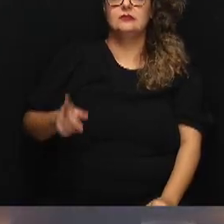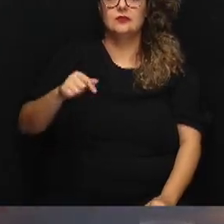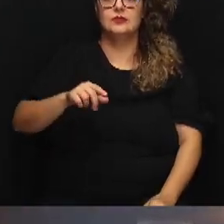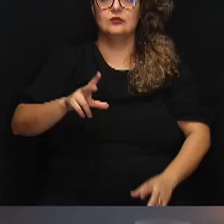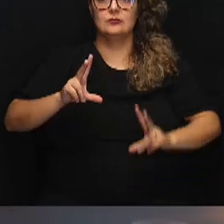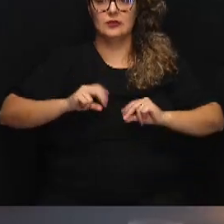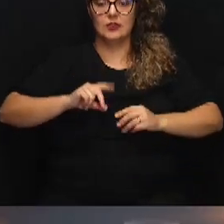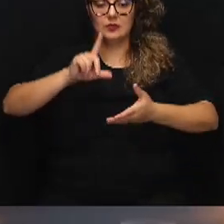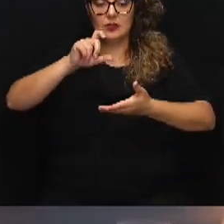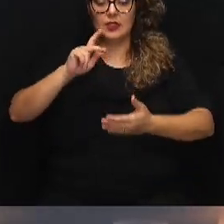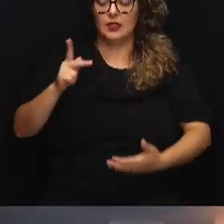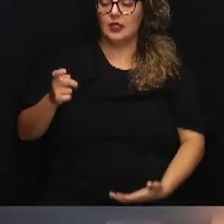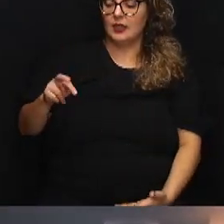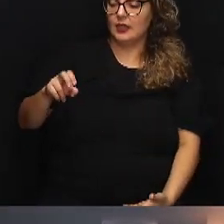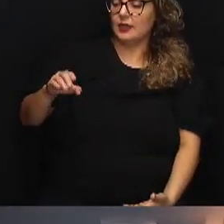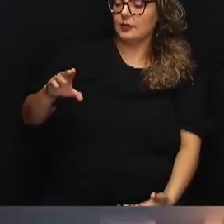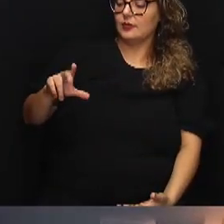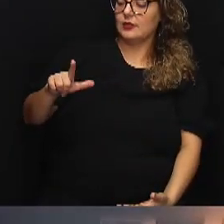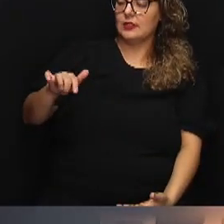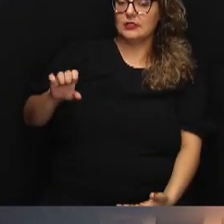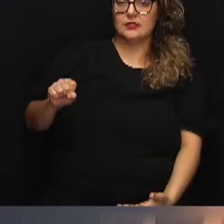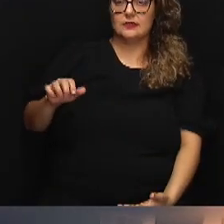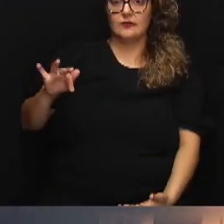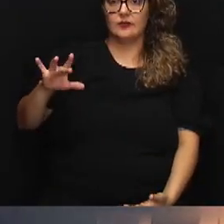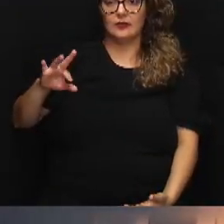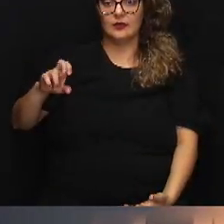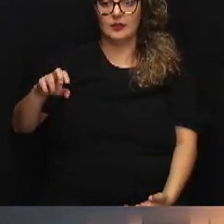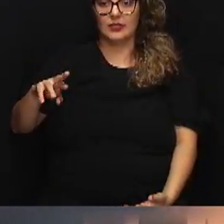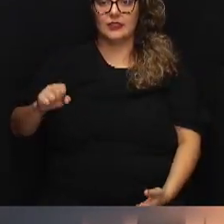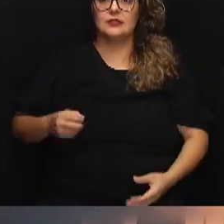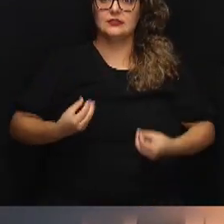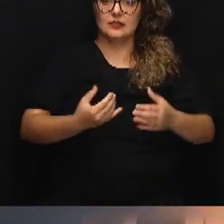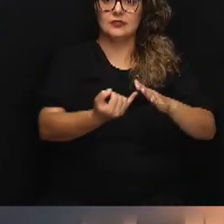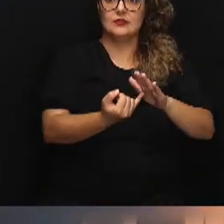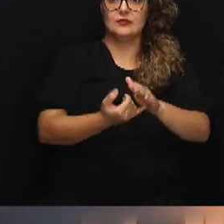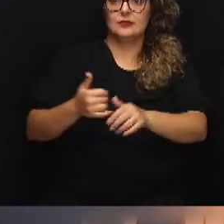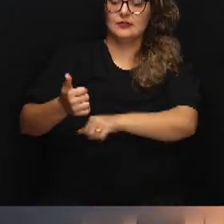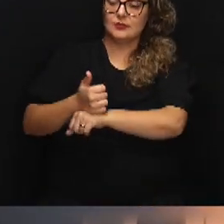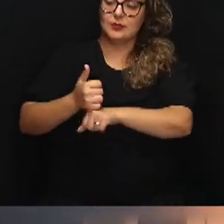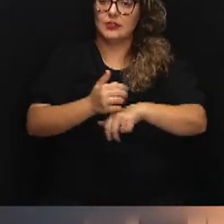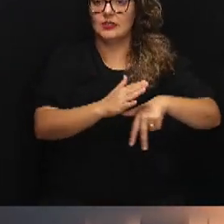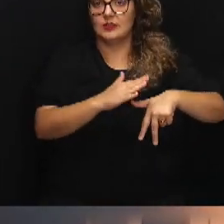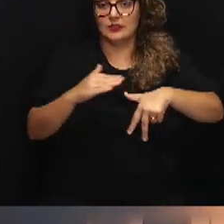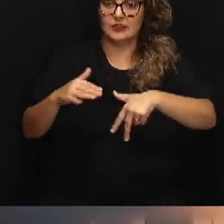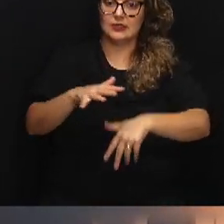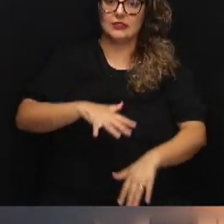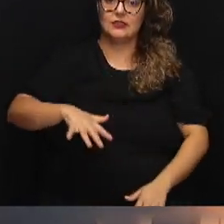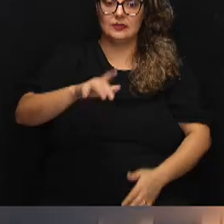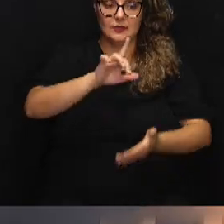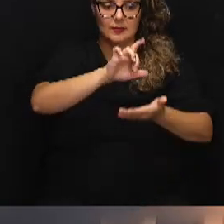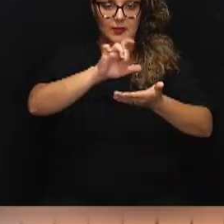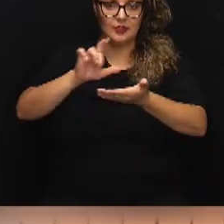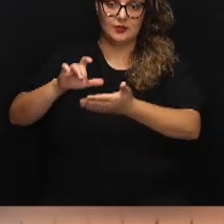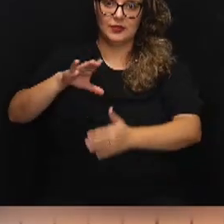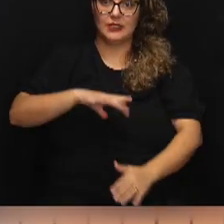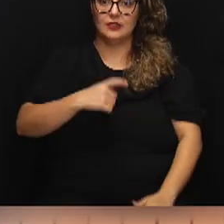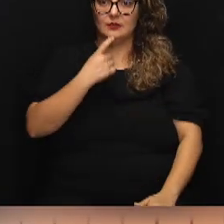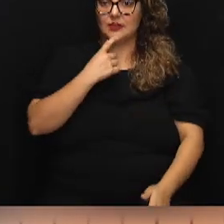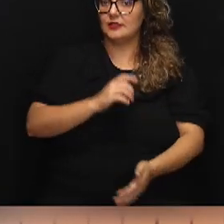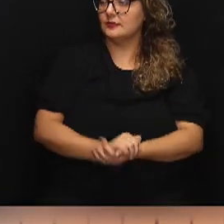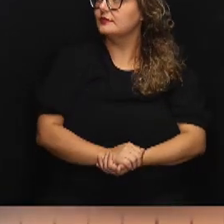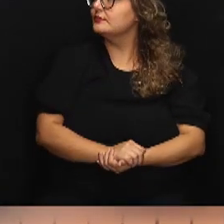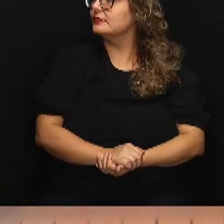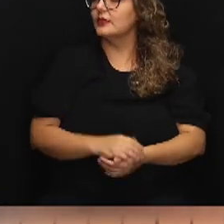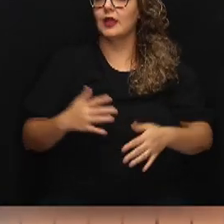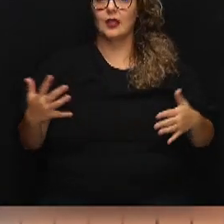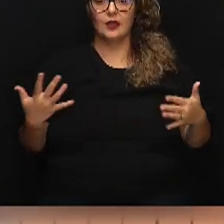fotográfico Hércules Florense, entregue a entidades e profissionais que tenham se destacado no campo da fotografia em Campinas. Com grande